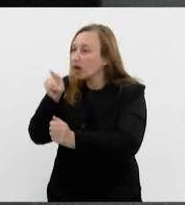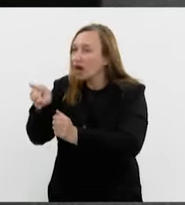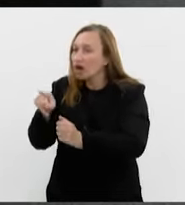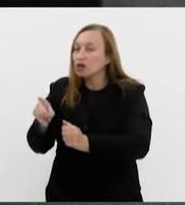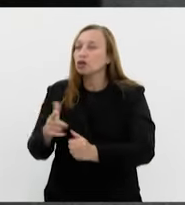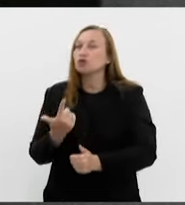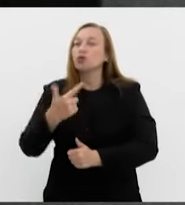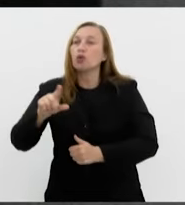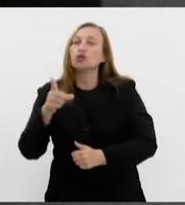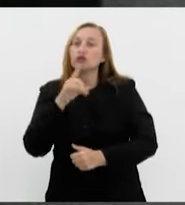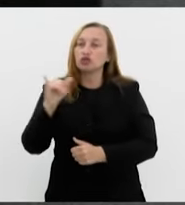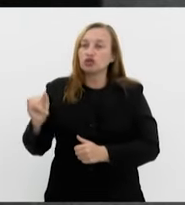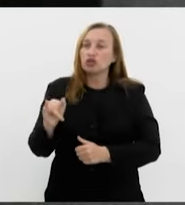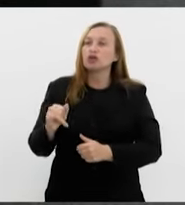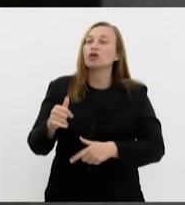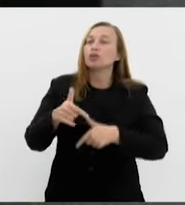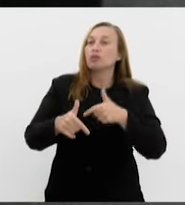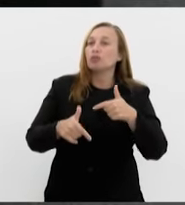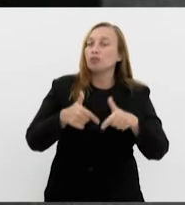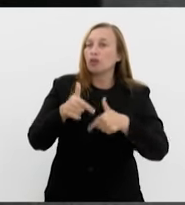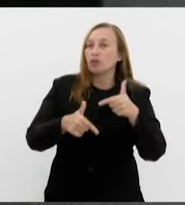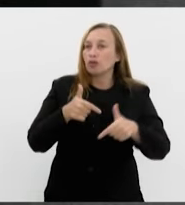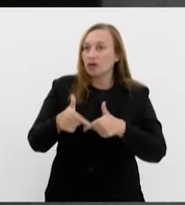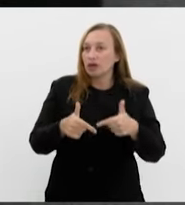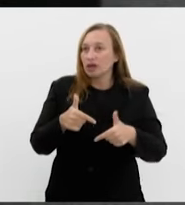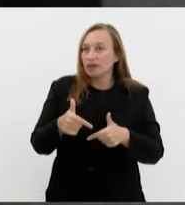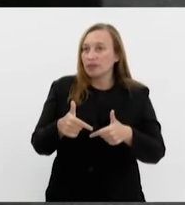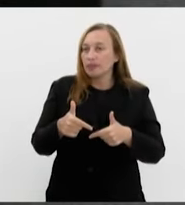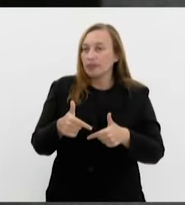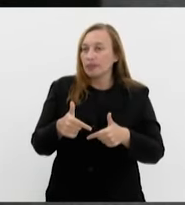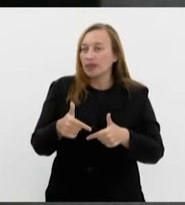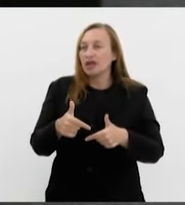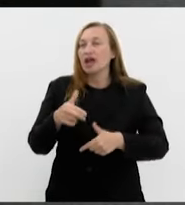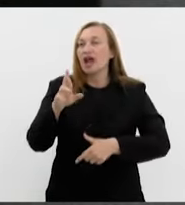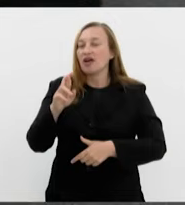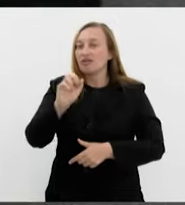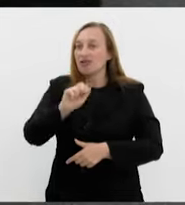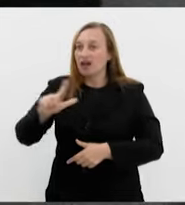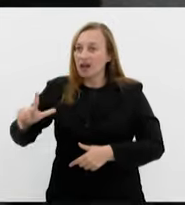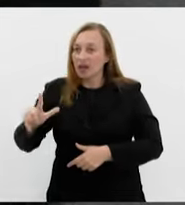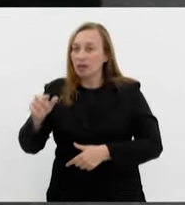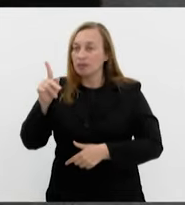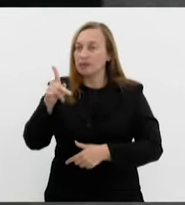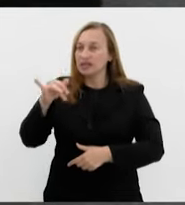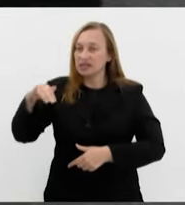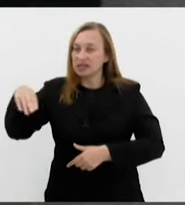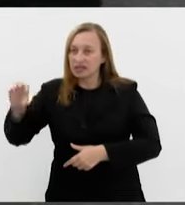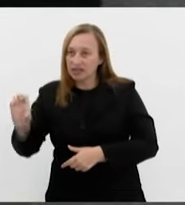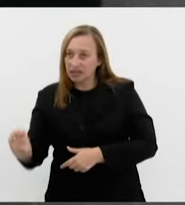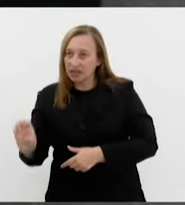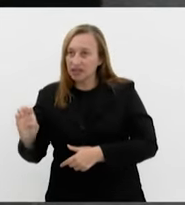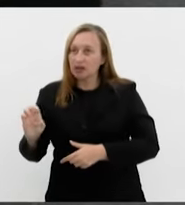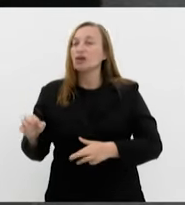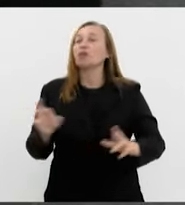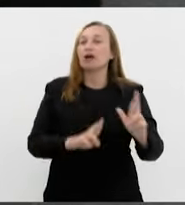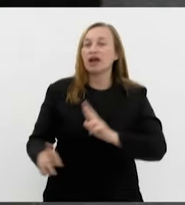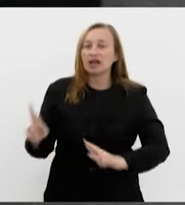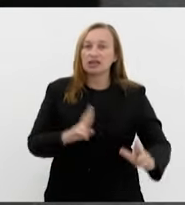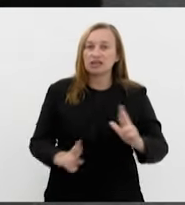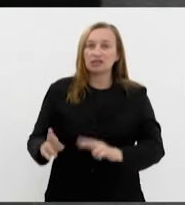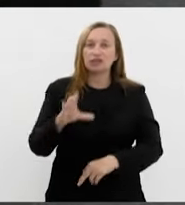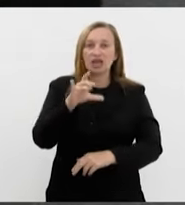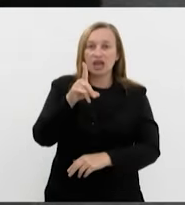procurei o secretário Rafael Pisciani, estabelecemos ali uma ótima relação para a revitalização do Complexo Caio